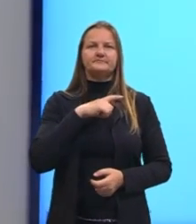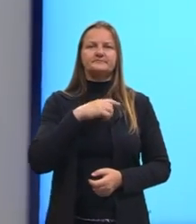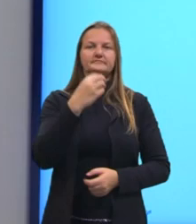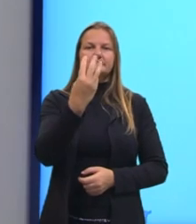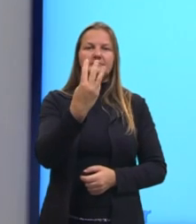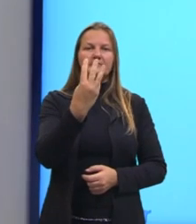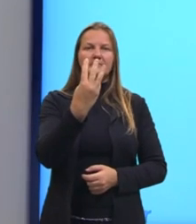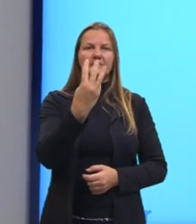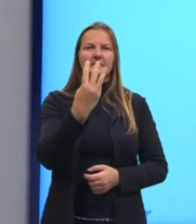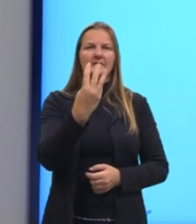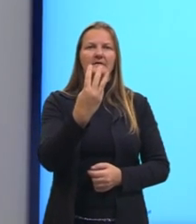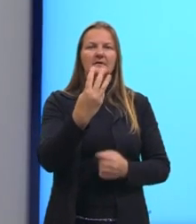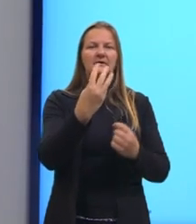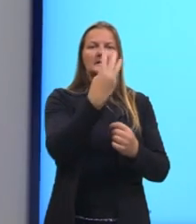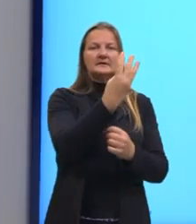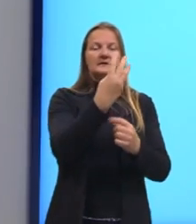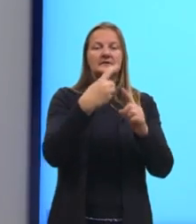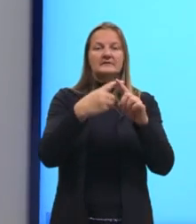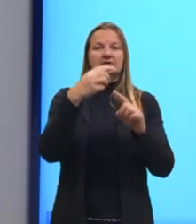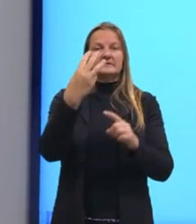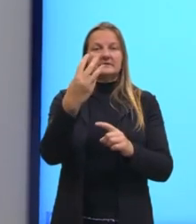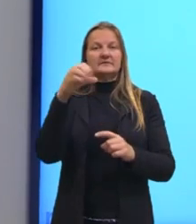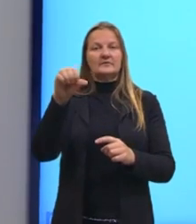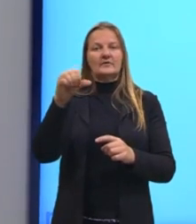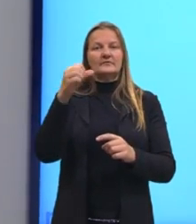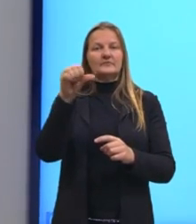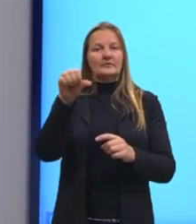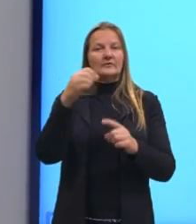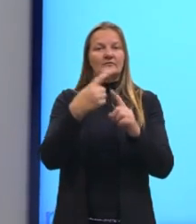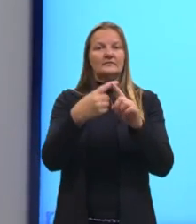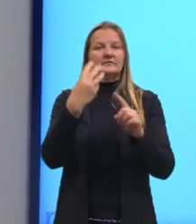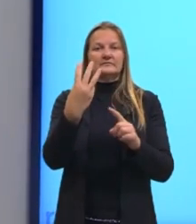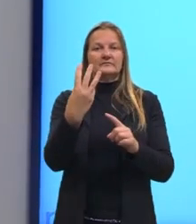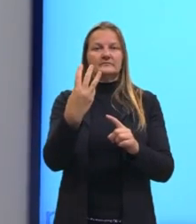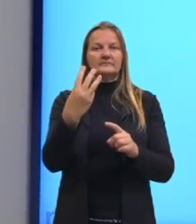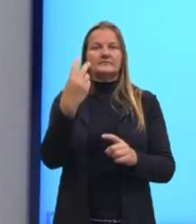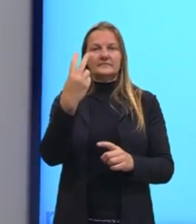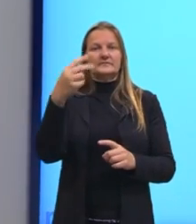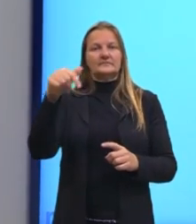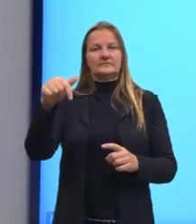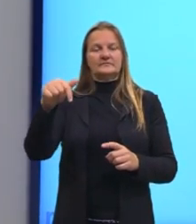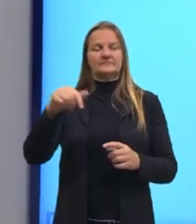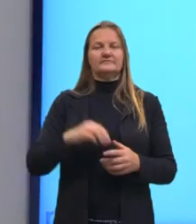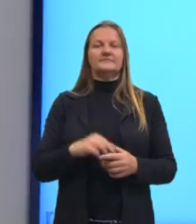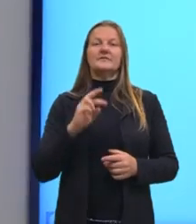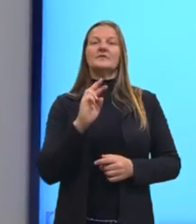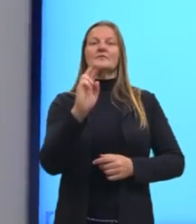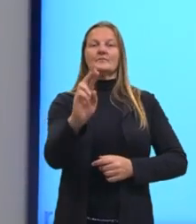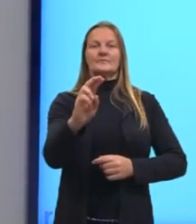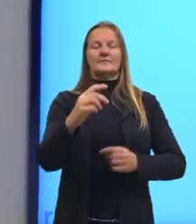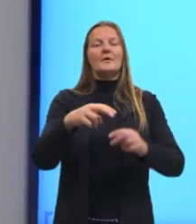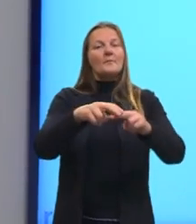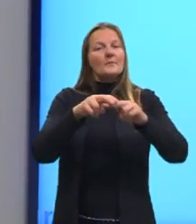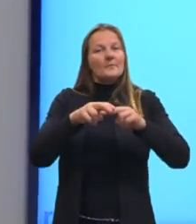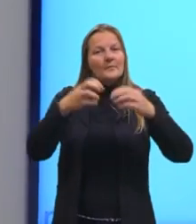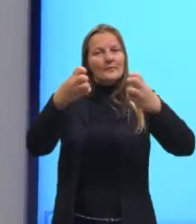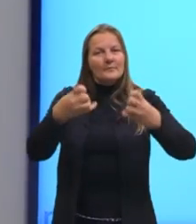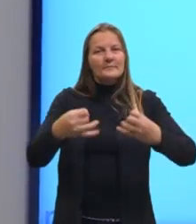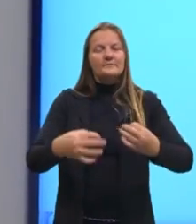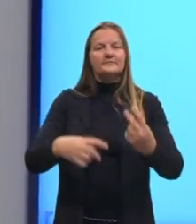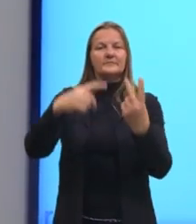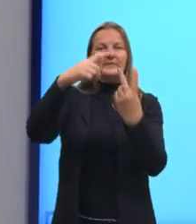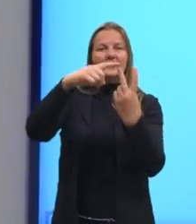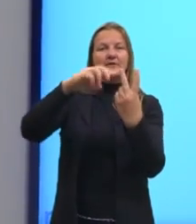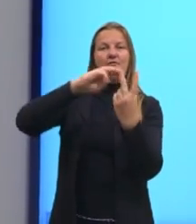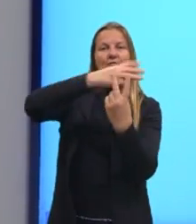então três né três vezes 1399 X3 é 27 portanto nós dizemos que